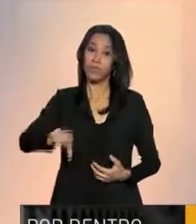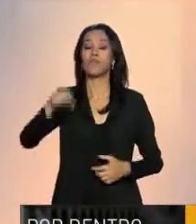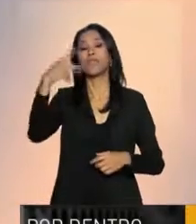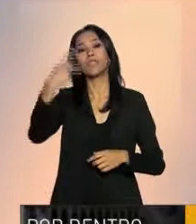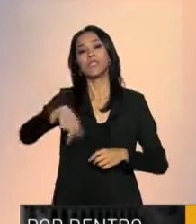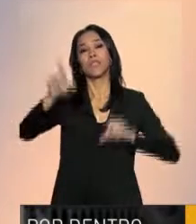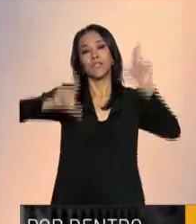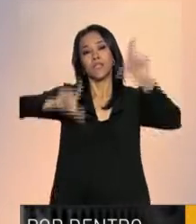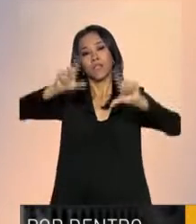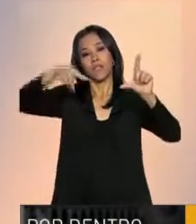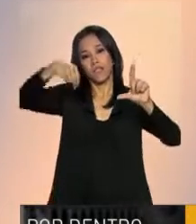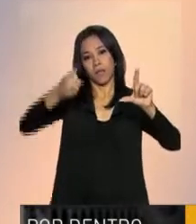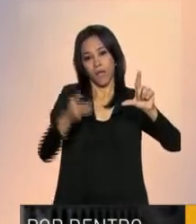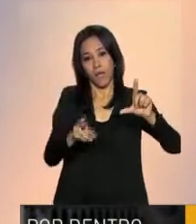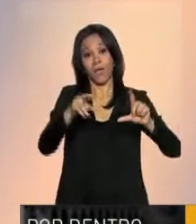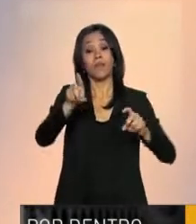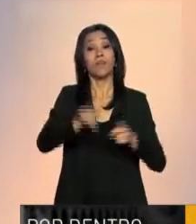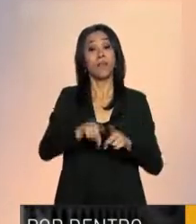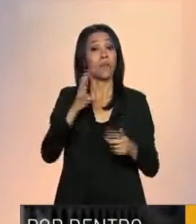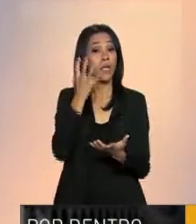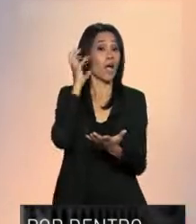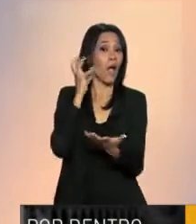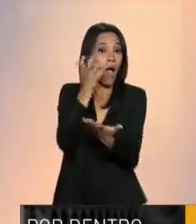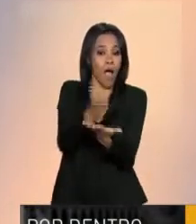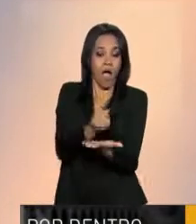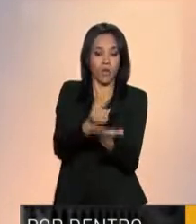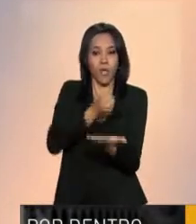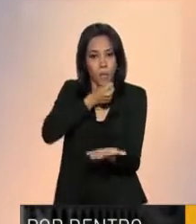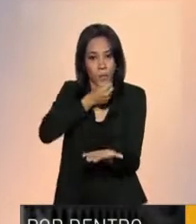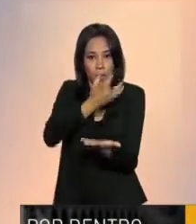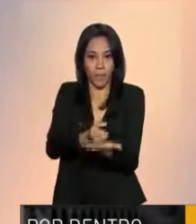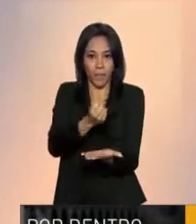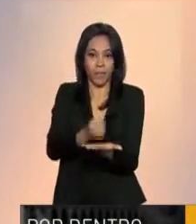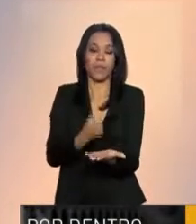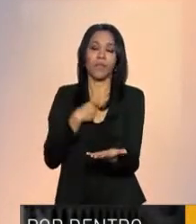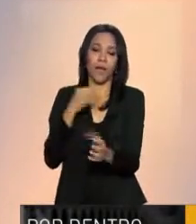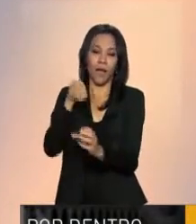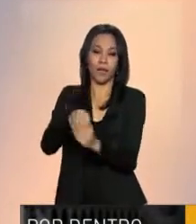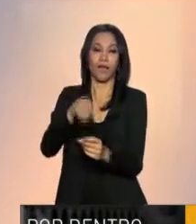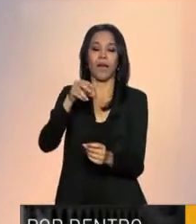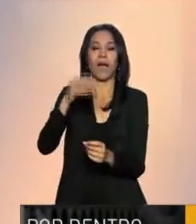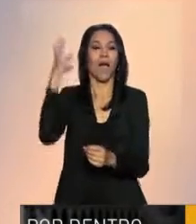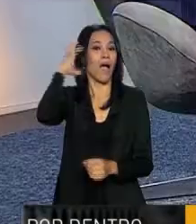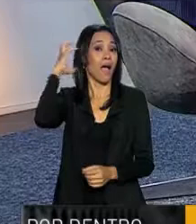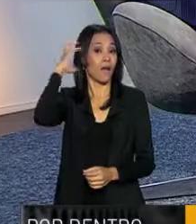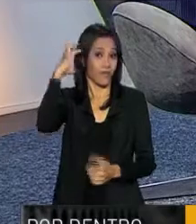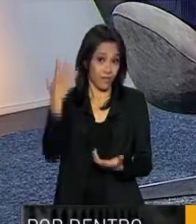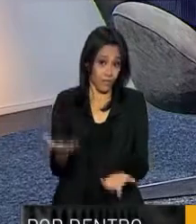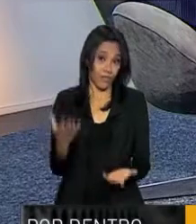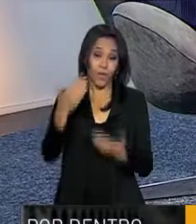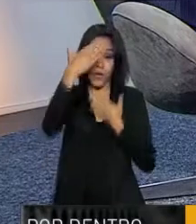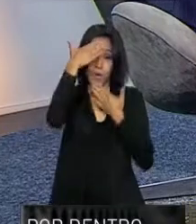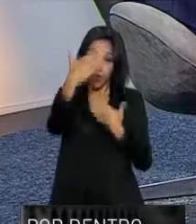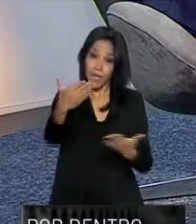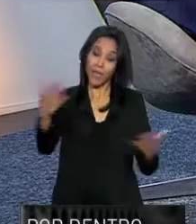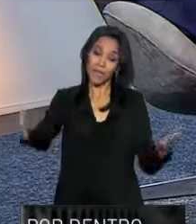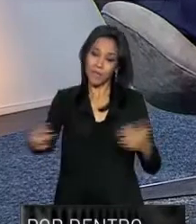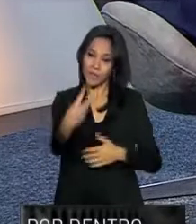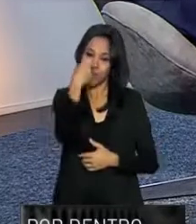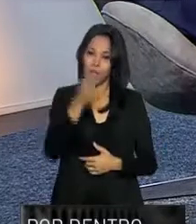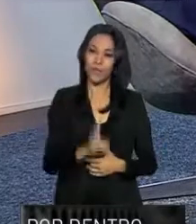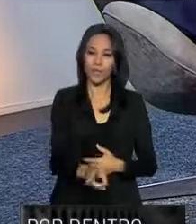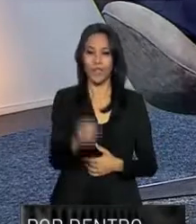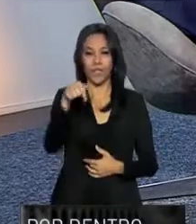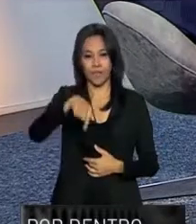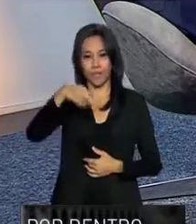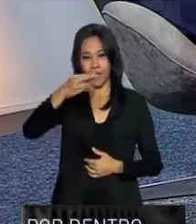nbr no youtube e o áudio completo também está disponível no site da rede nacional de rádio muito obrigada pela companhia continue